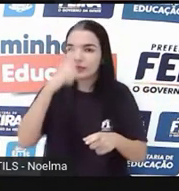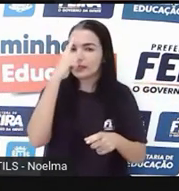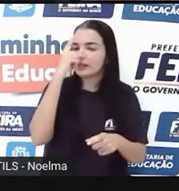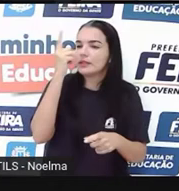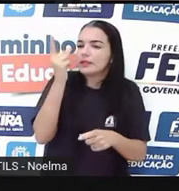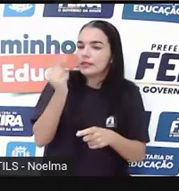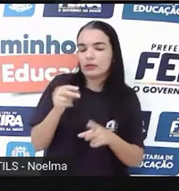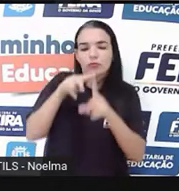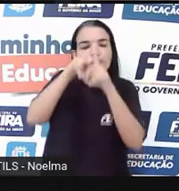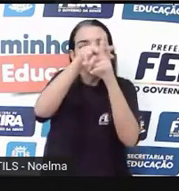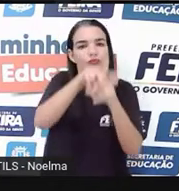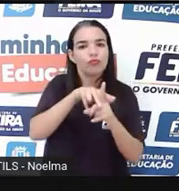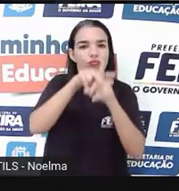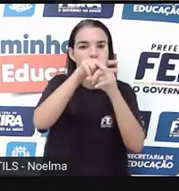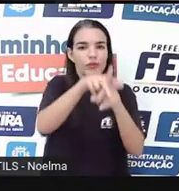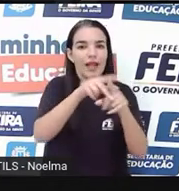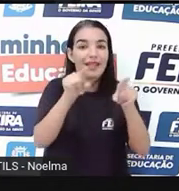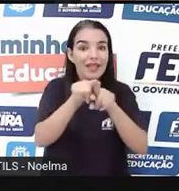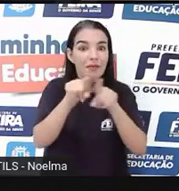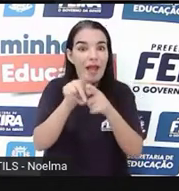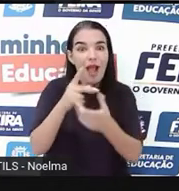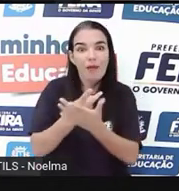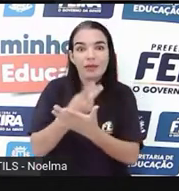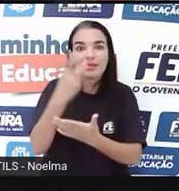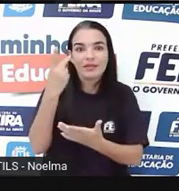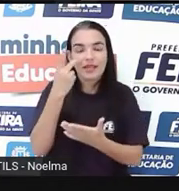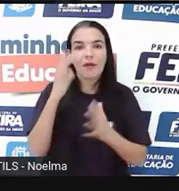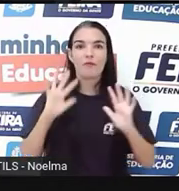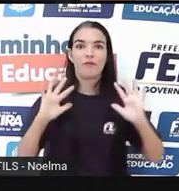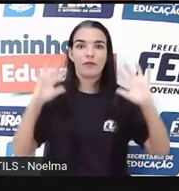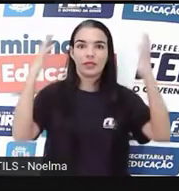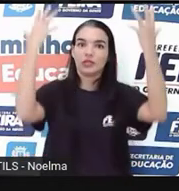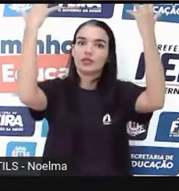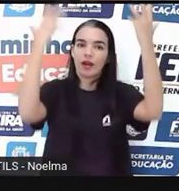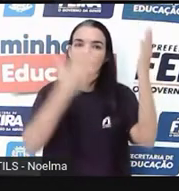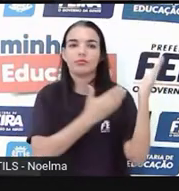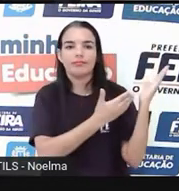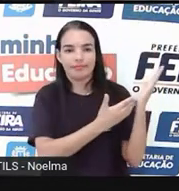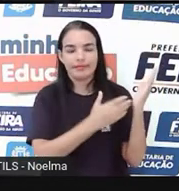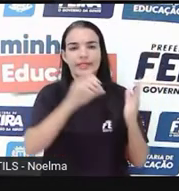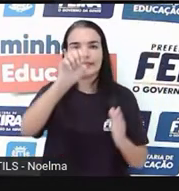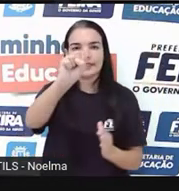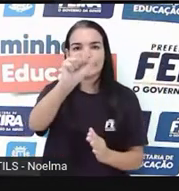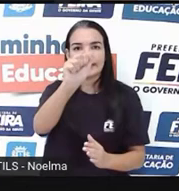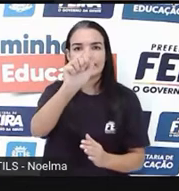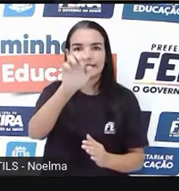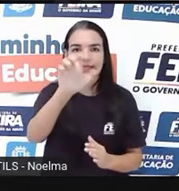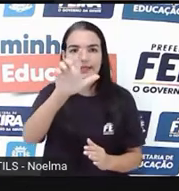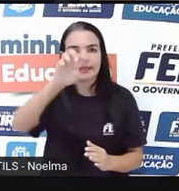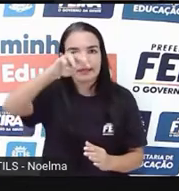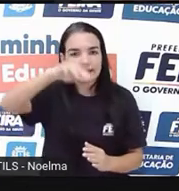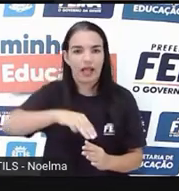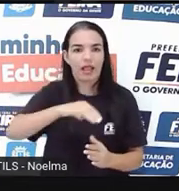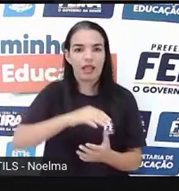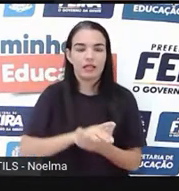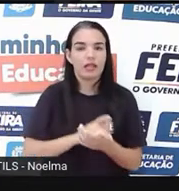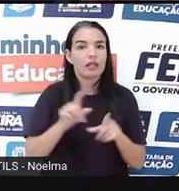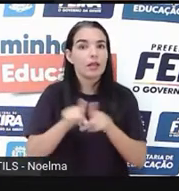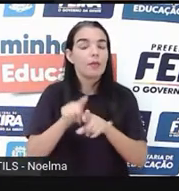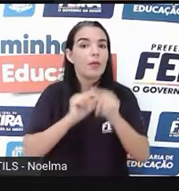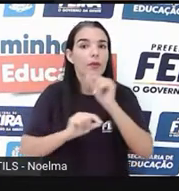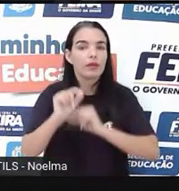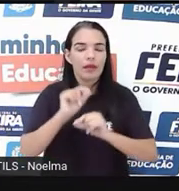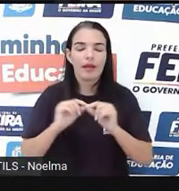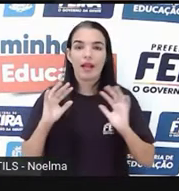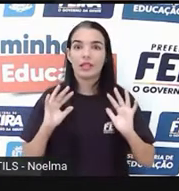o Salem's Festival of the Dead. E esse festival é uma grande festa